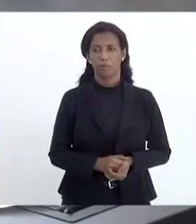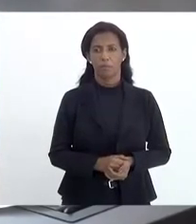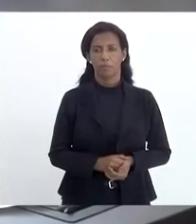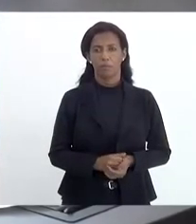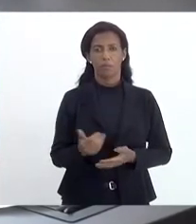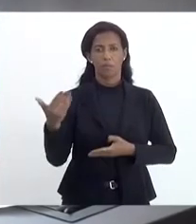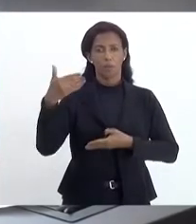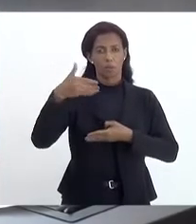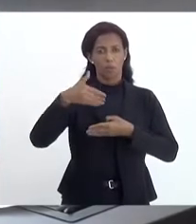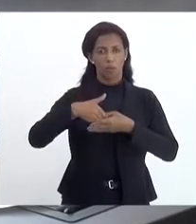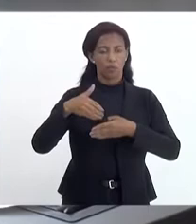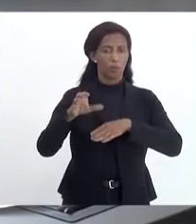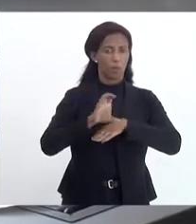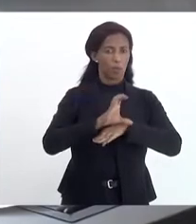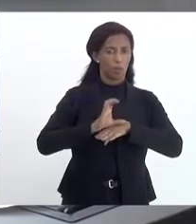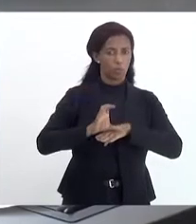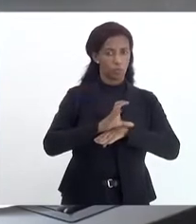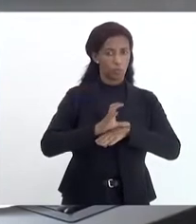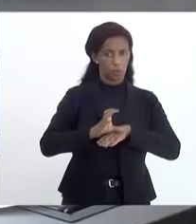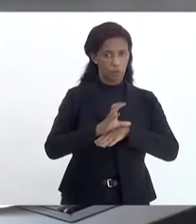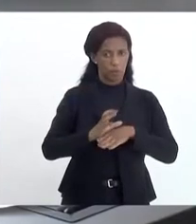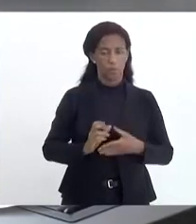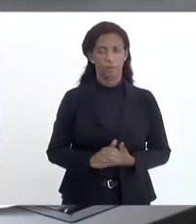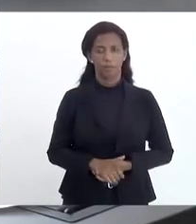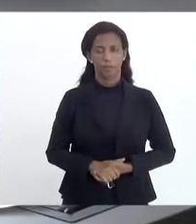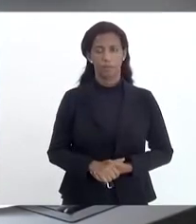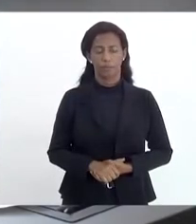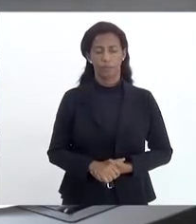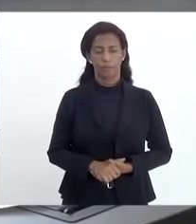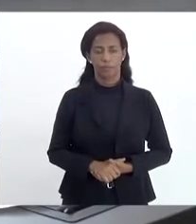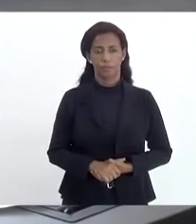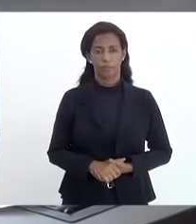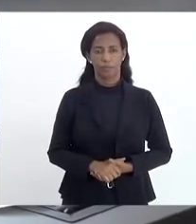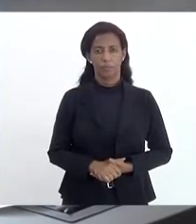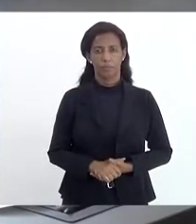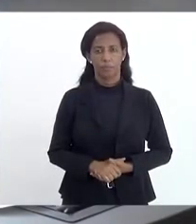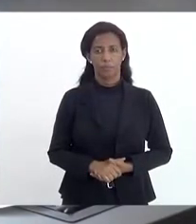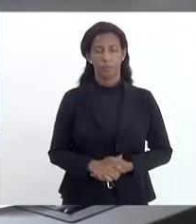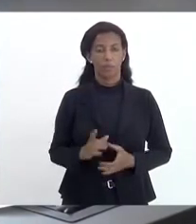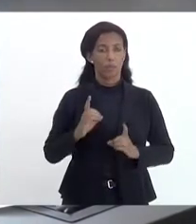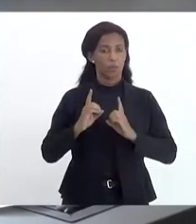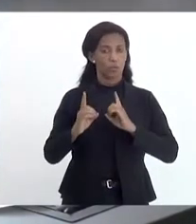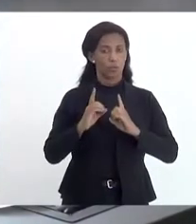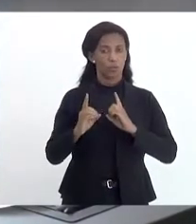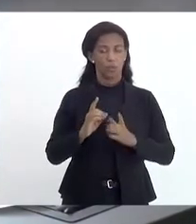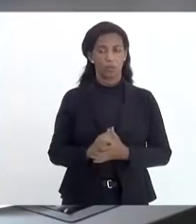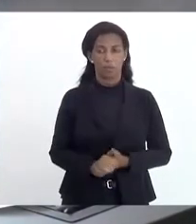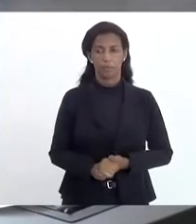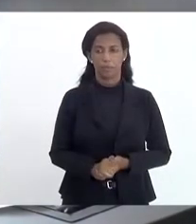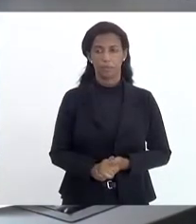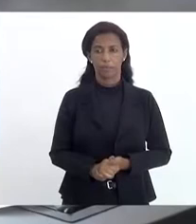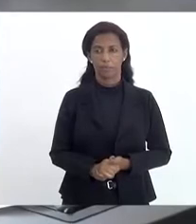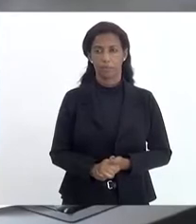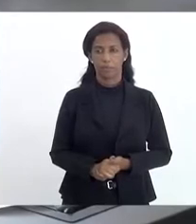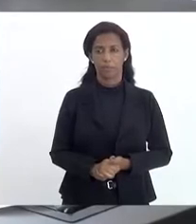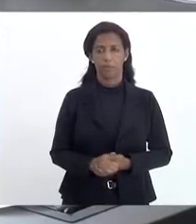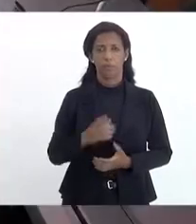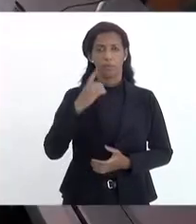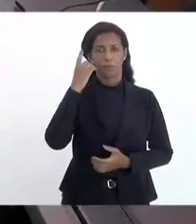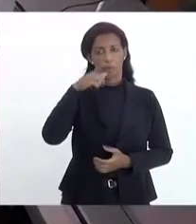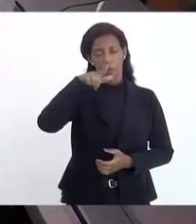com voto pela constitucionalidade. Então, voto pela constitucionalidade. Em discussão, senhor presidente. Deputado Luiz